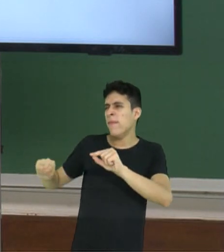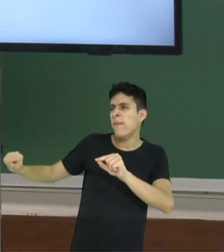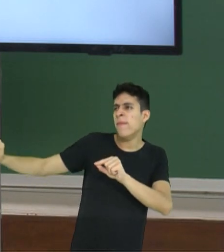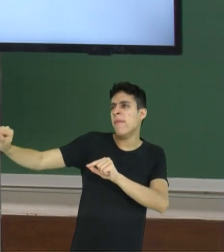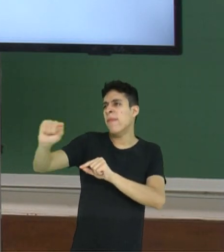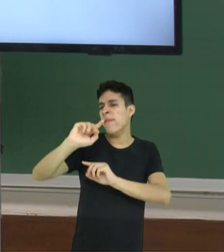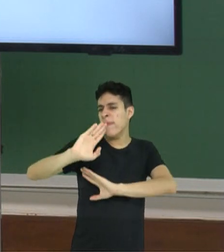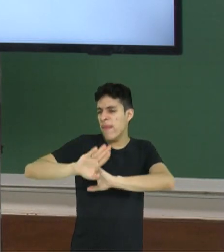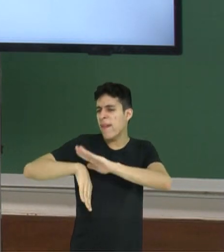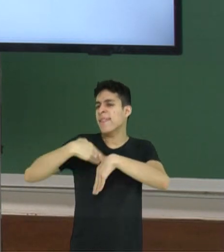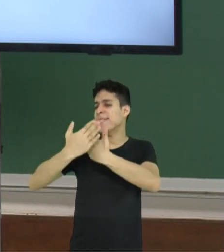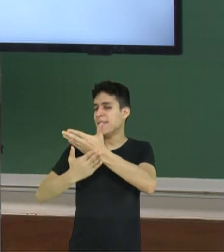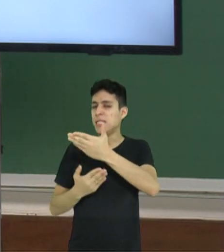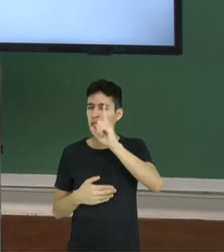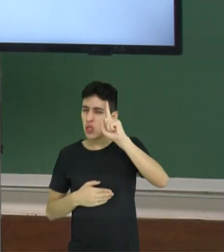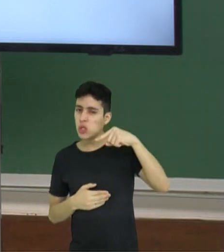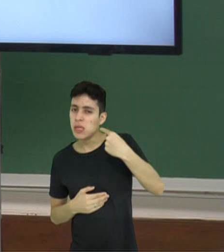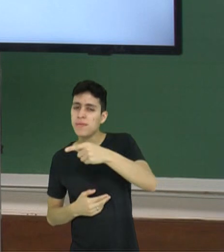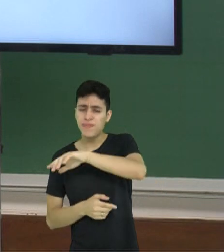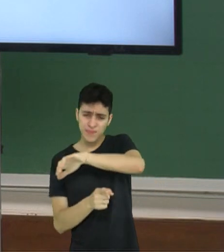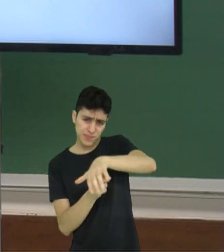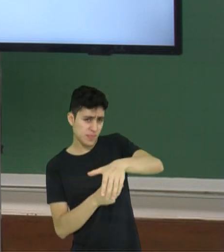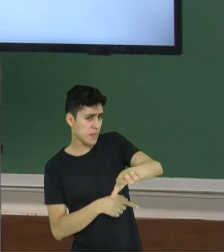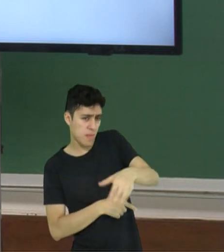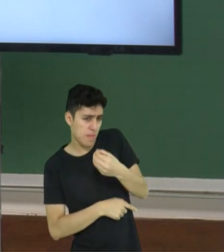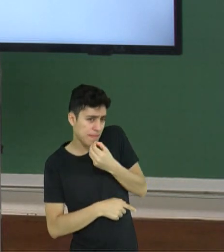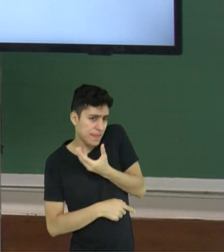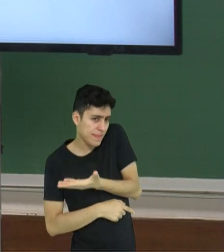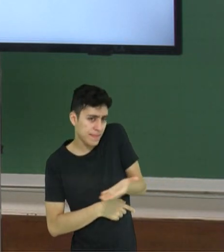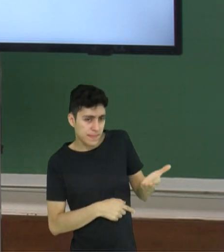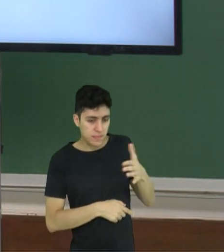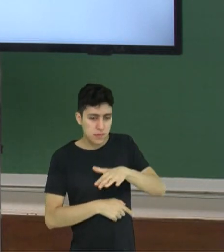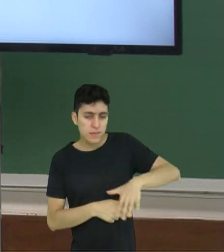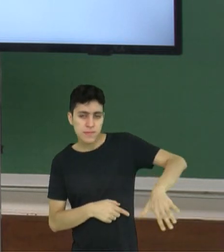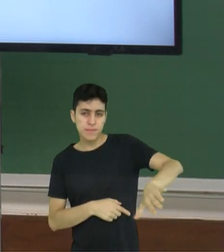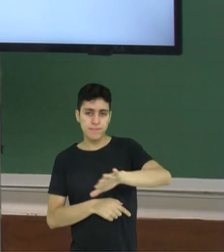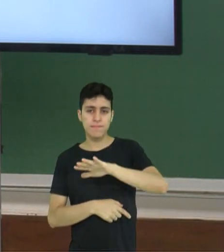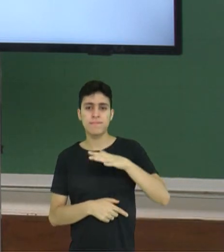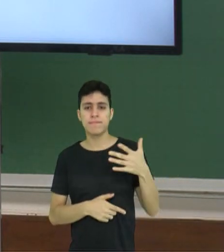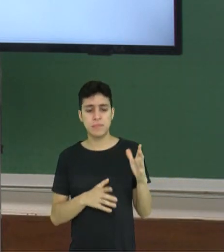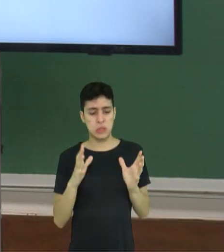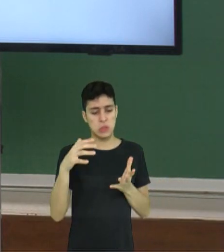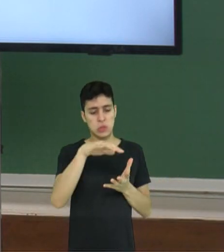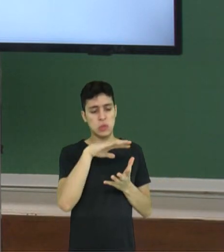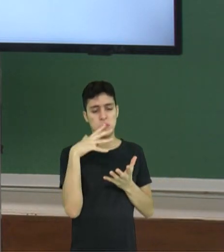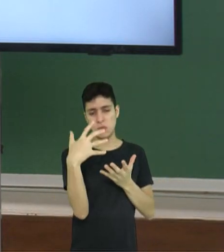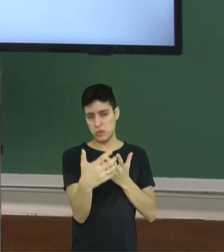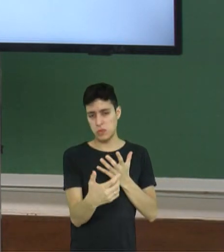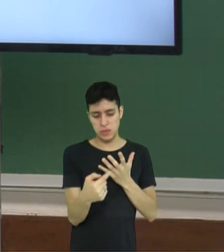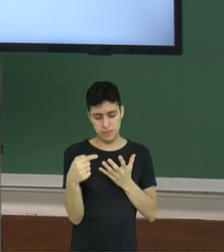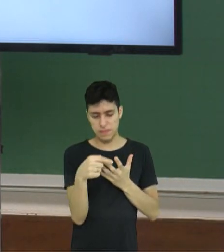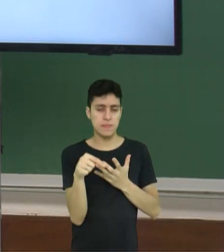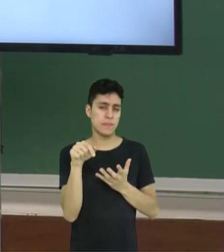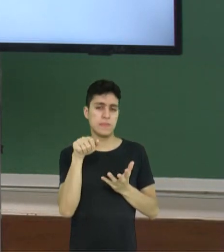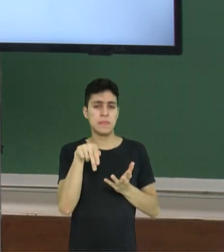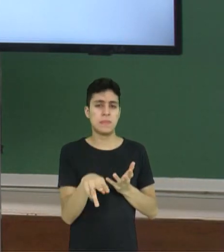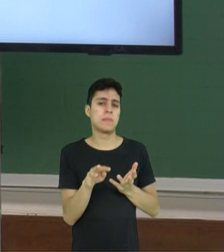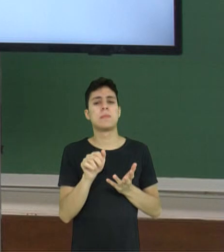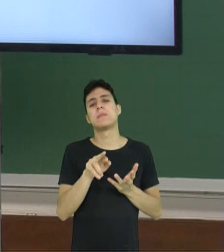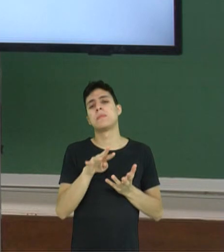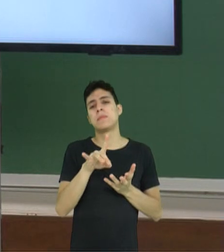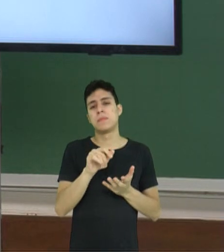a gente desenvolve aí no dia a dia, elas acabam afetando o continente, né? Infelizmente, essa